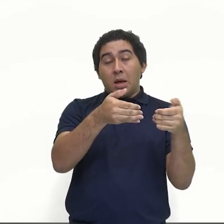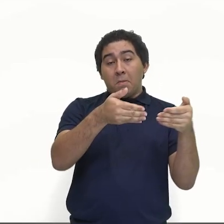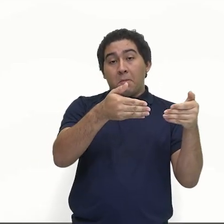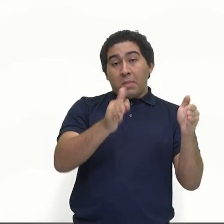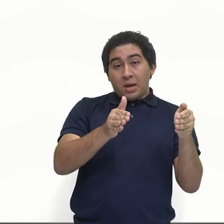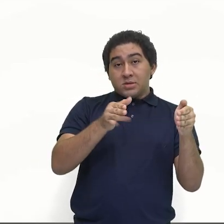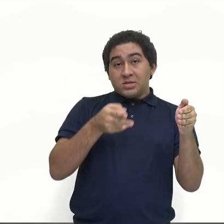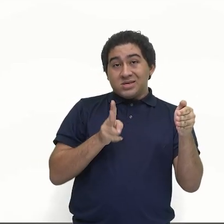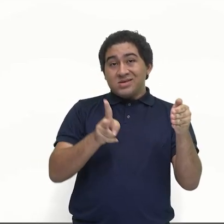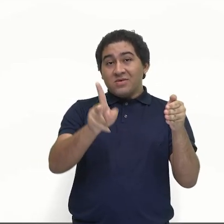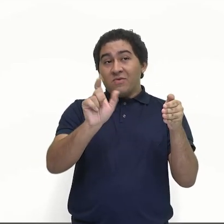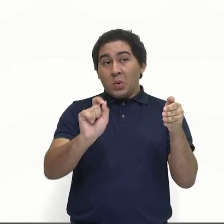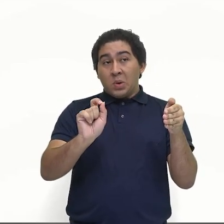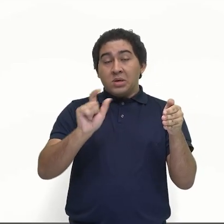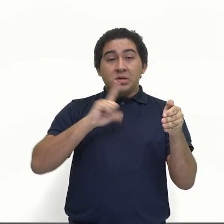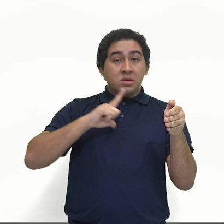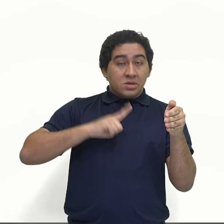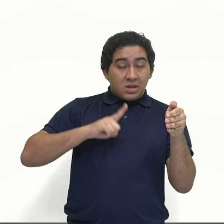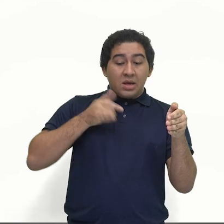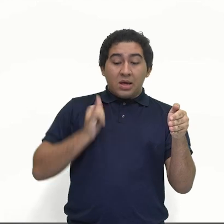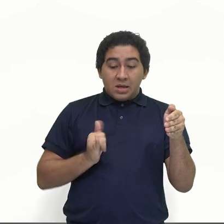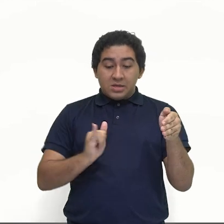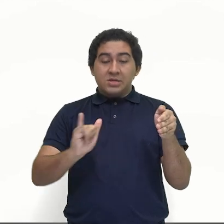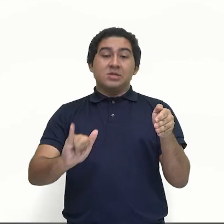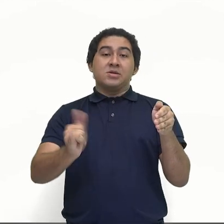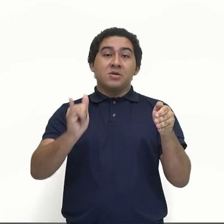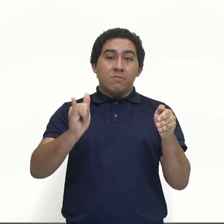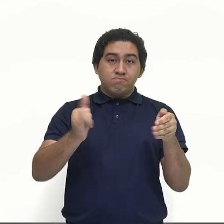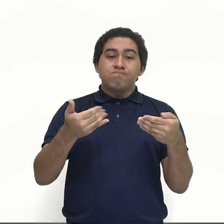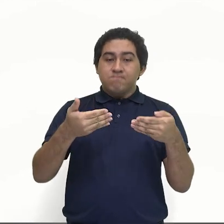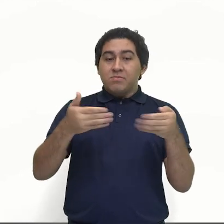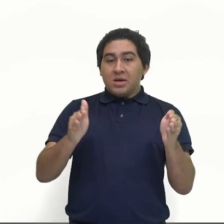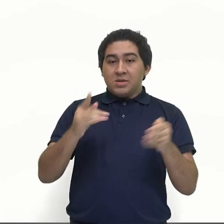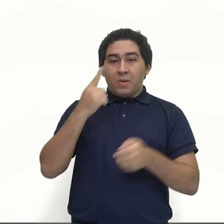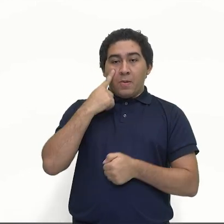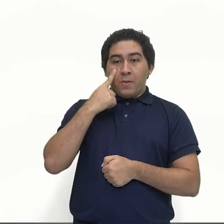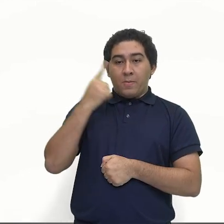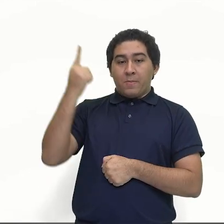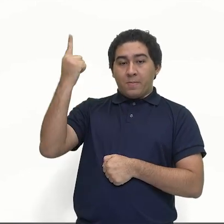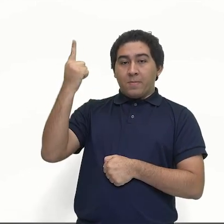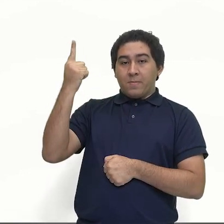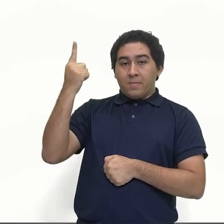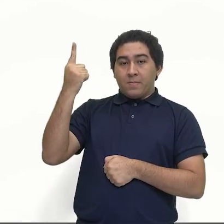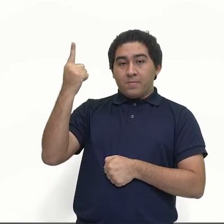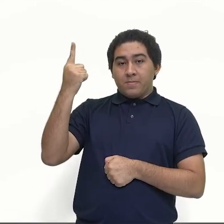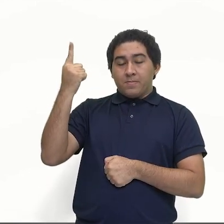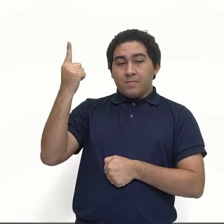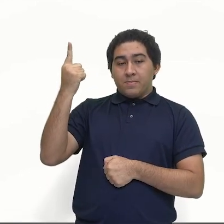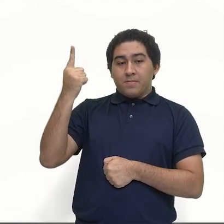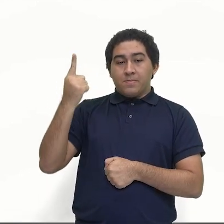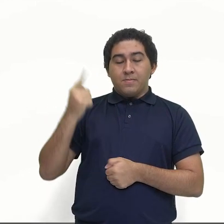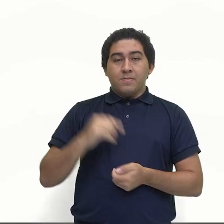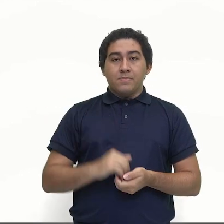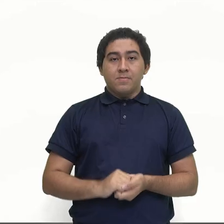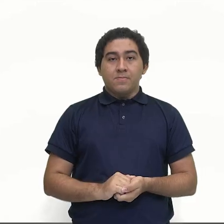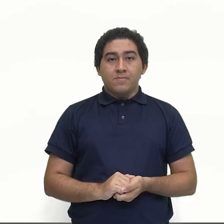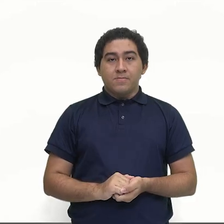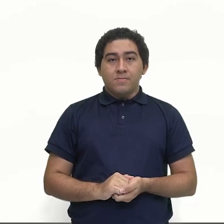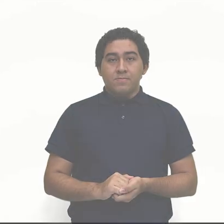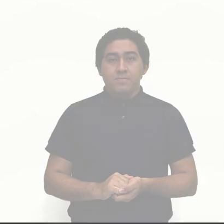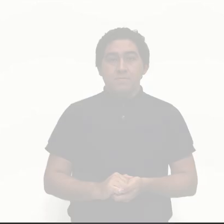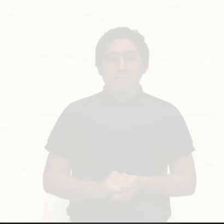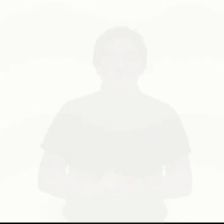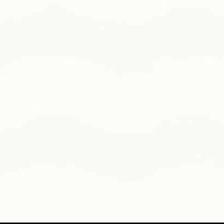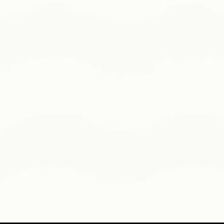aberto vai dizer que está aberto o circuito. Olha só, a chave está aberta, eu tenho aqui